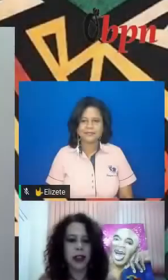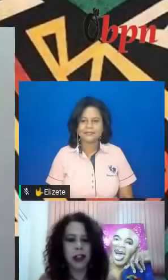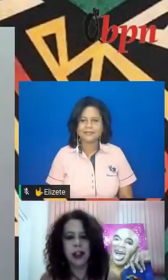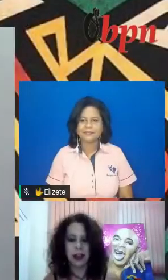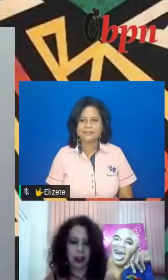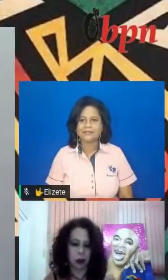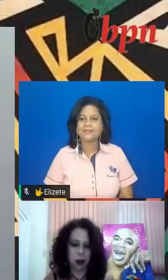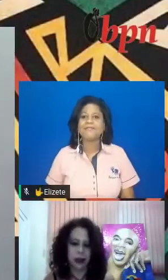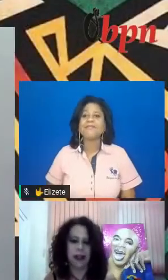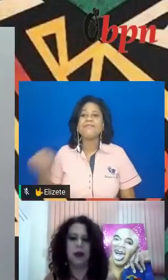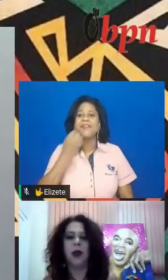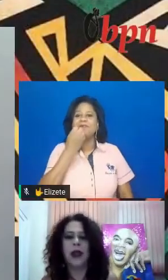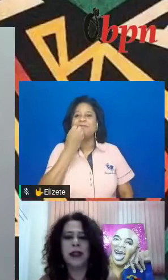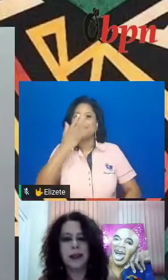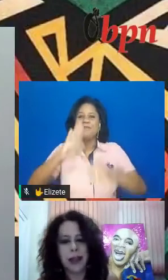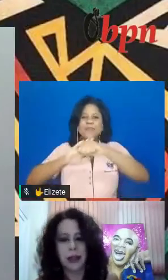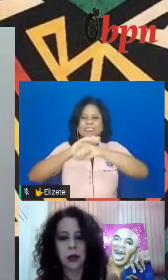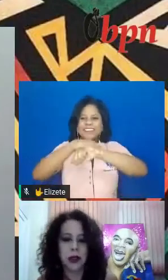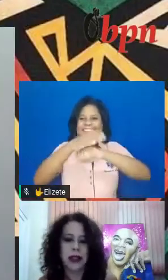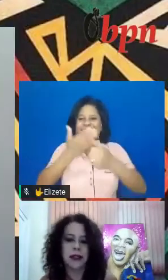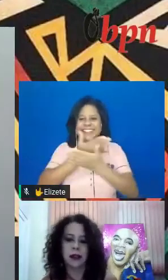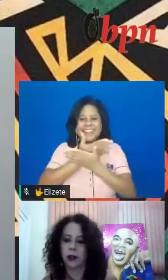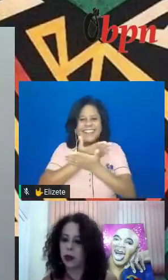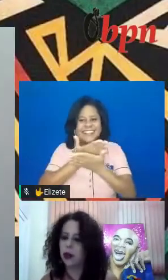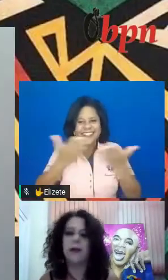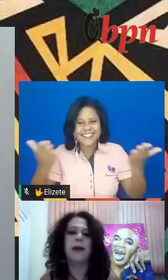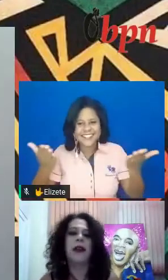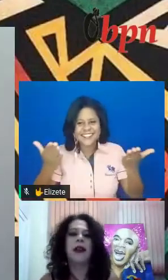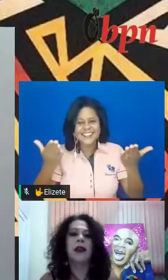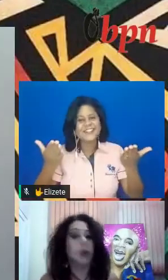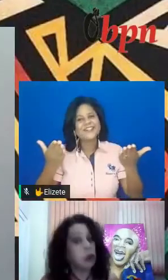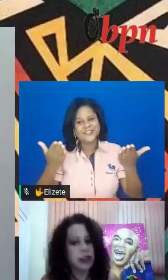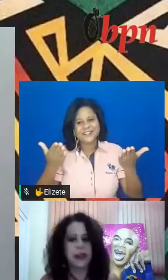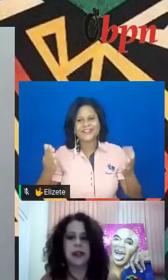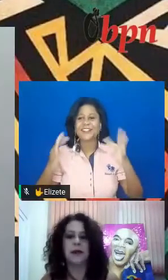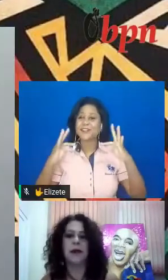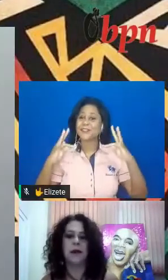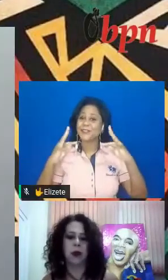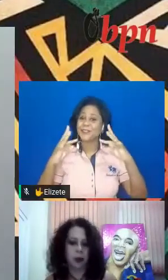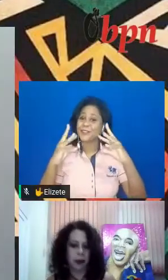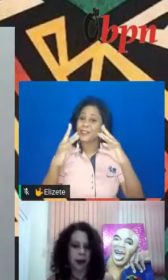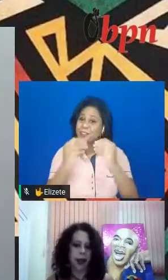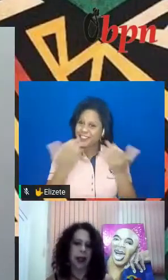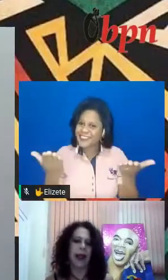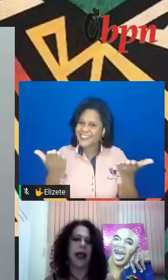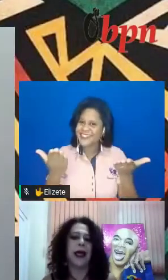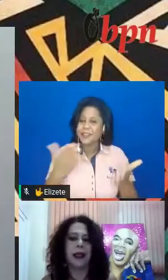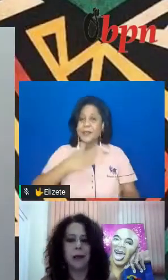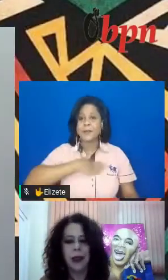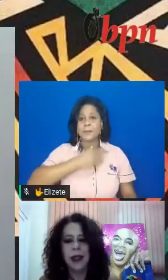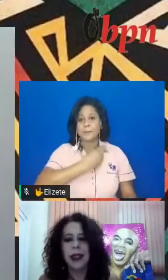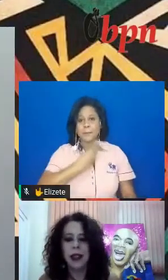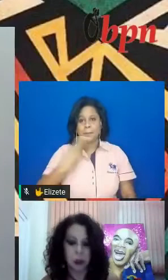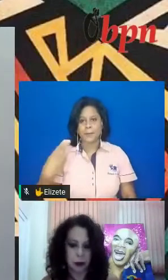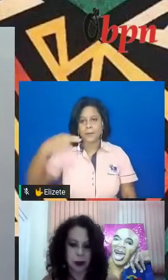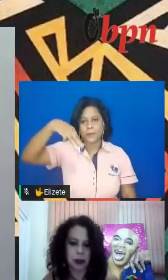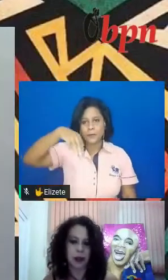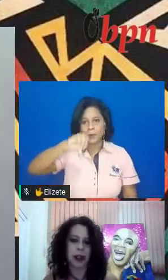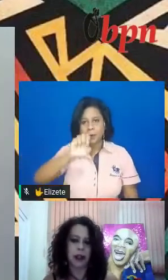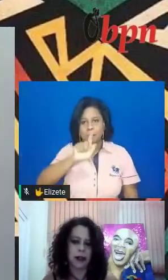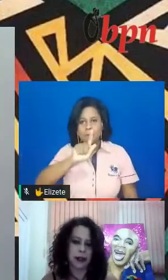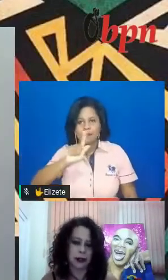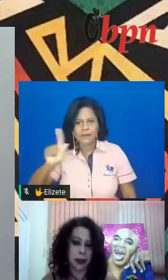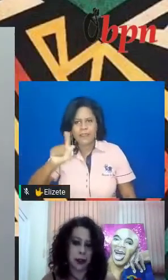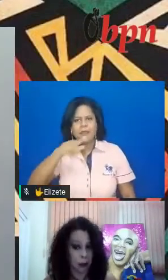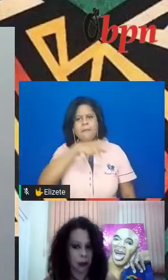Boa noite a todas e a todas, a todas, todos, todes. Meu nome é Meg Rayara, eu sou